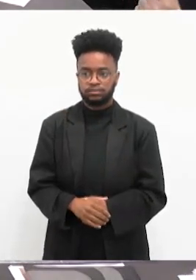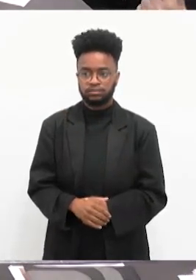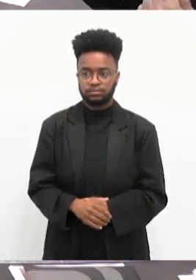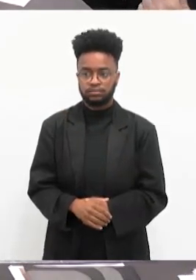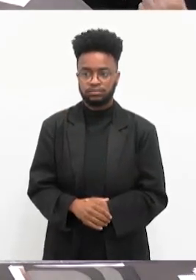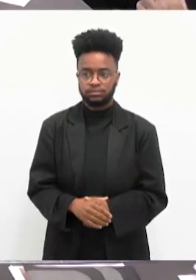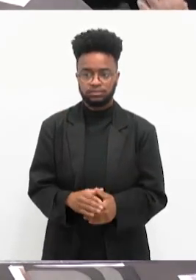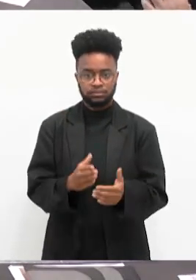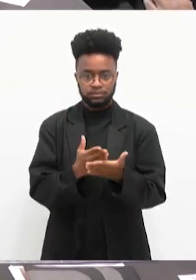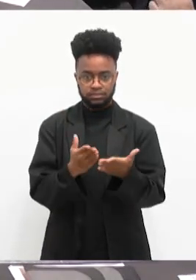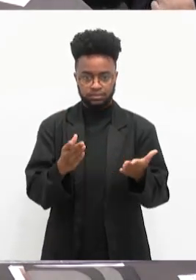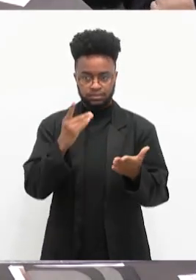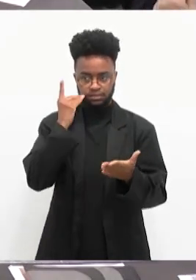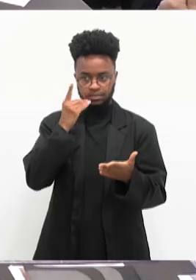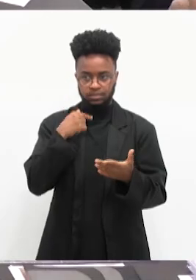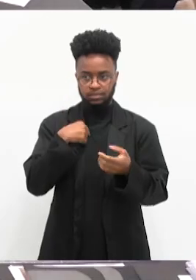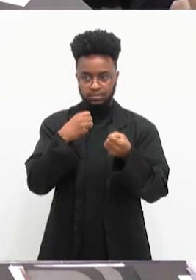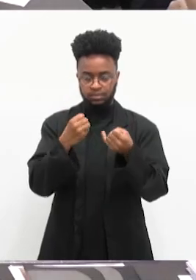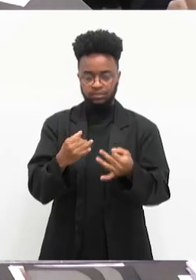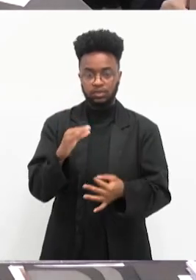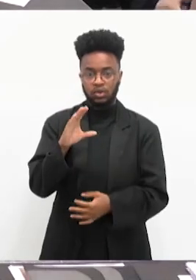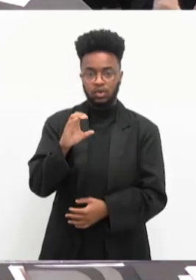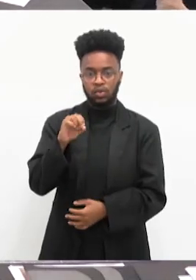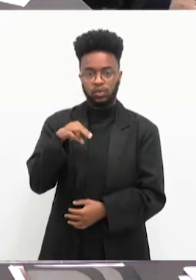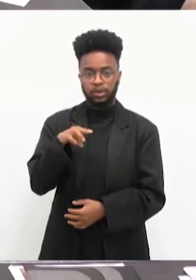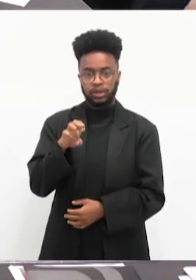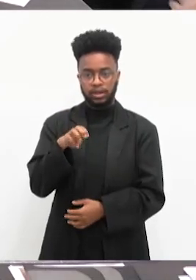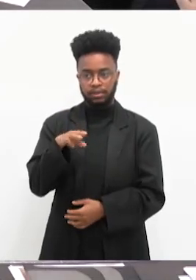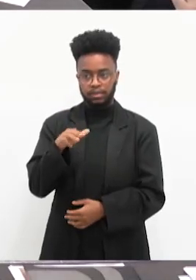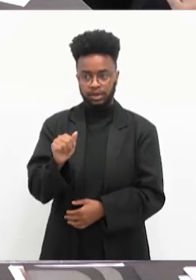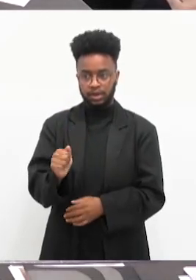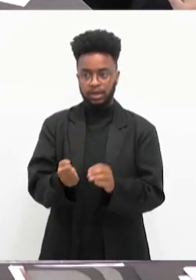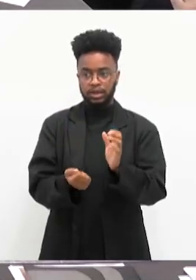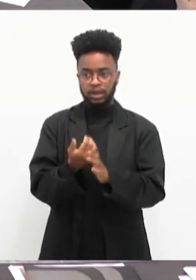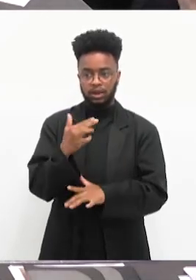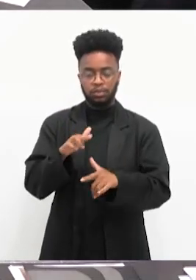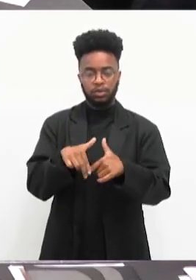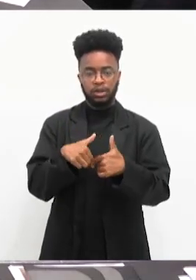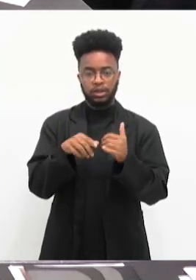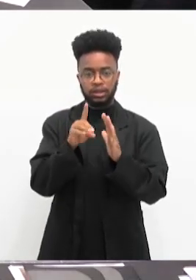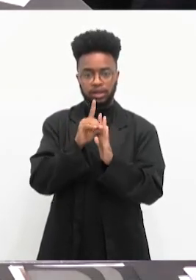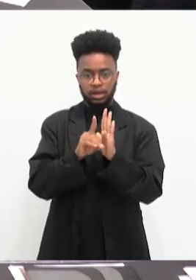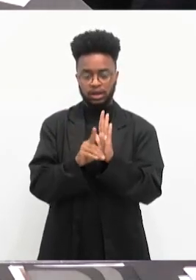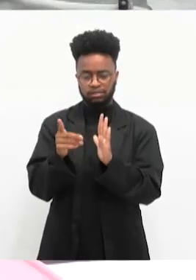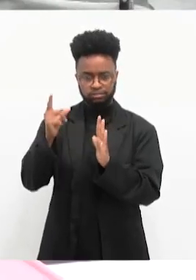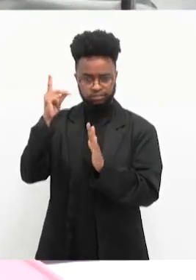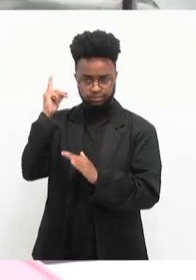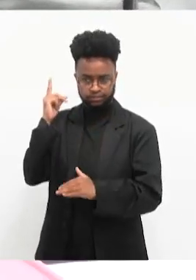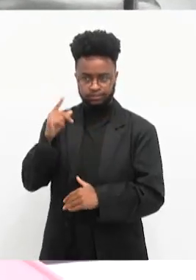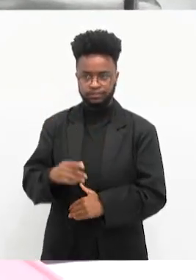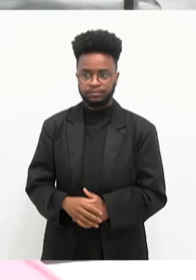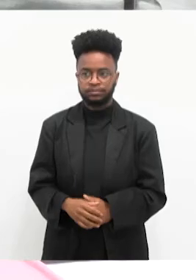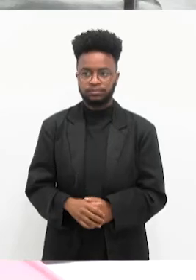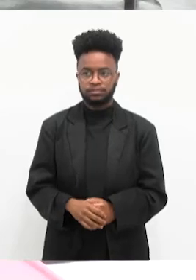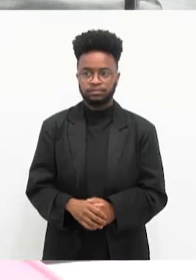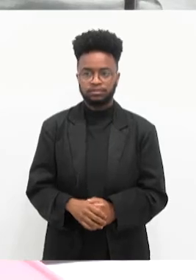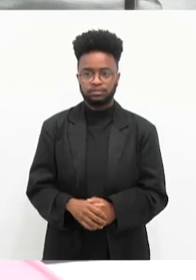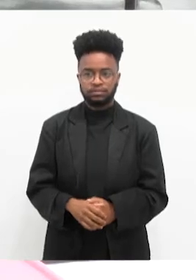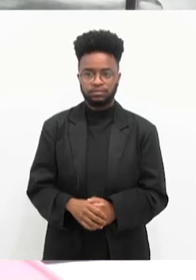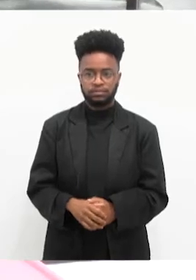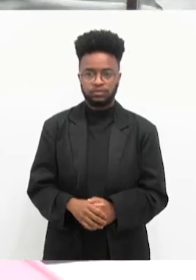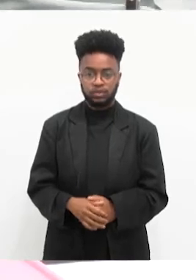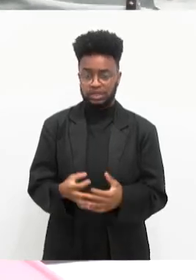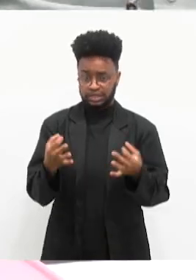e deputadas. O CONEMA foi criado por decreto, lá atrás. Não deveria ter